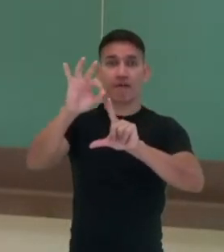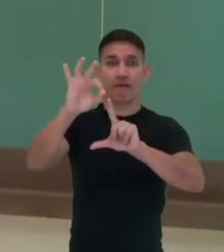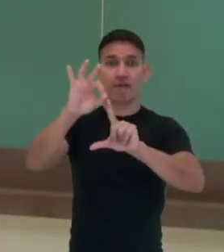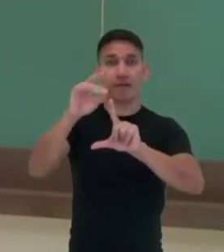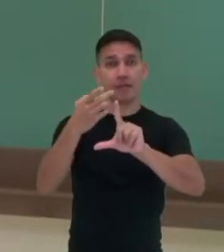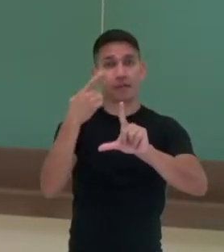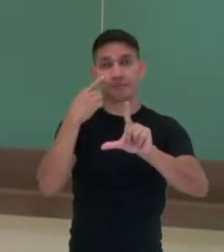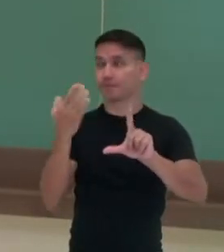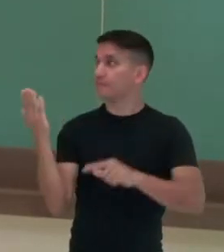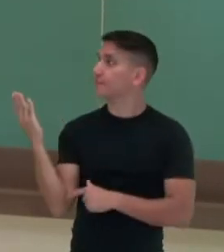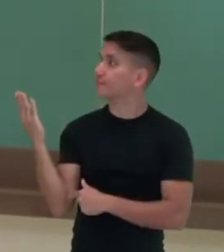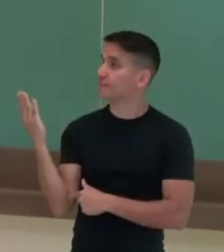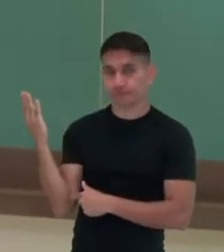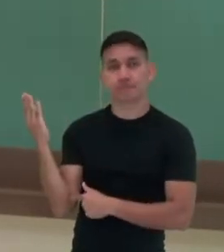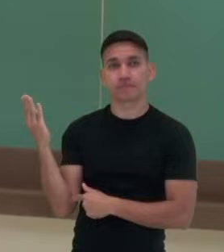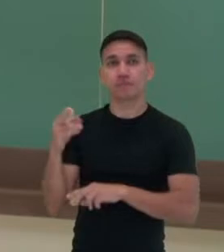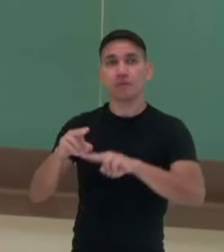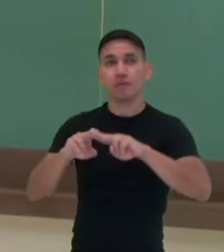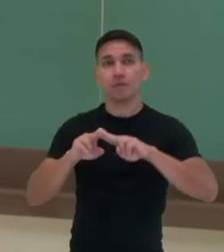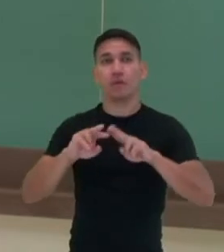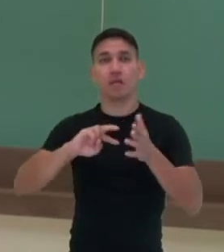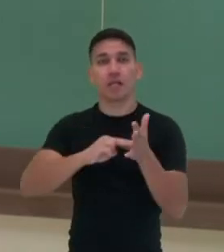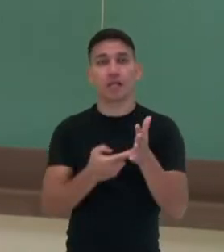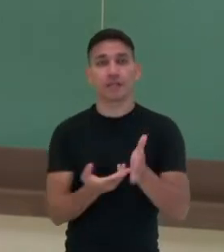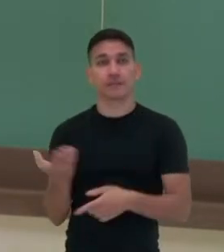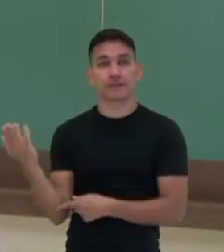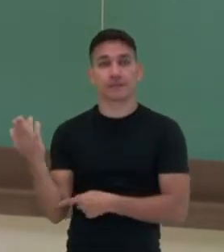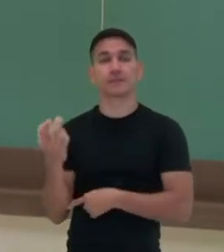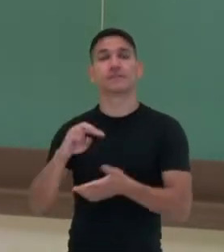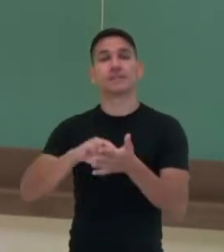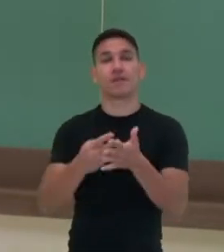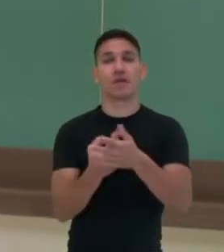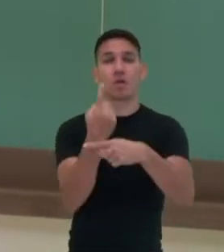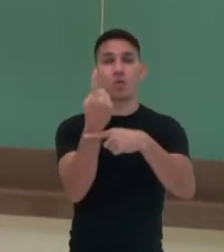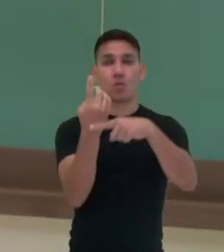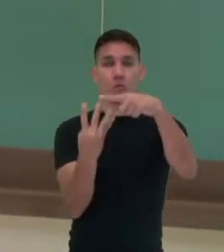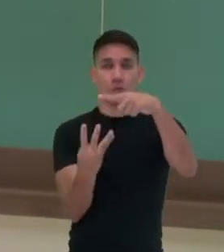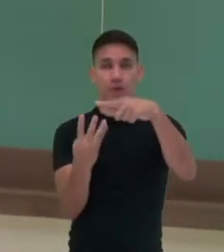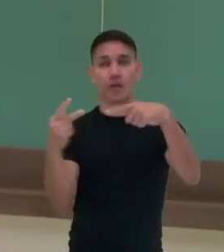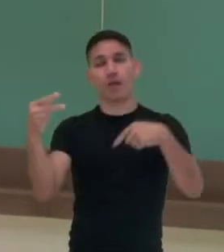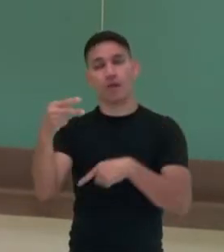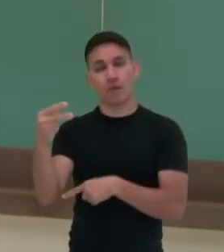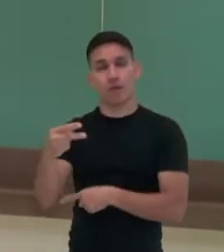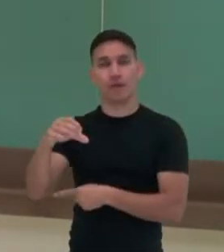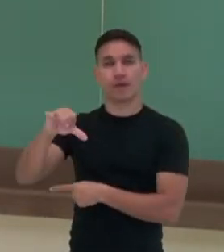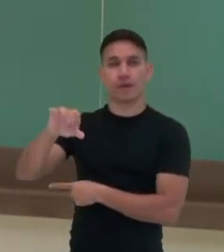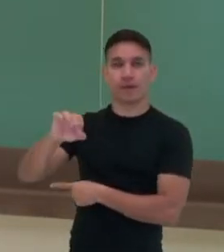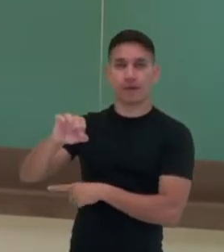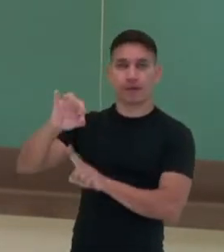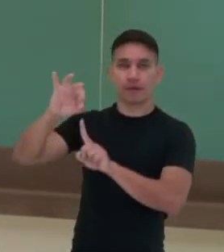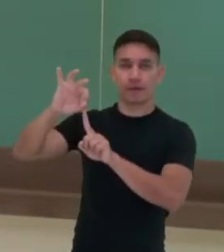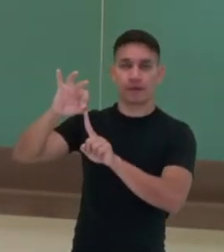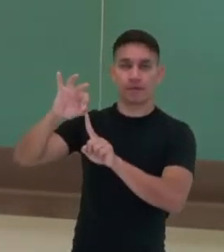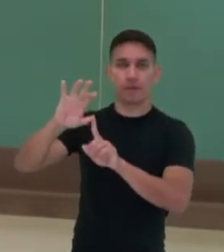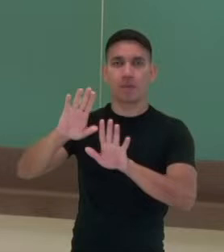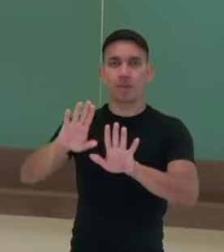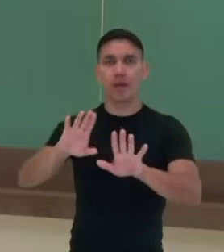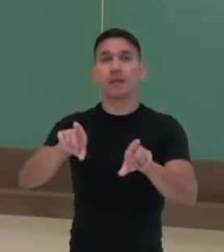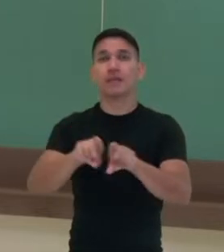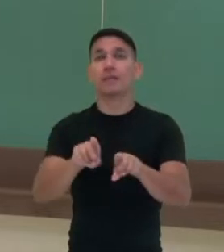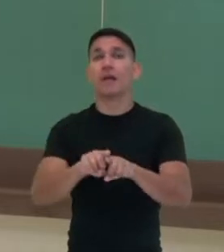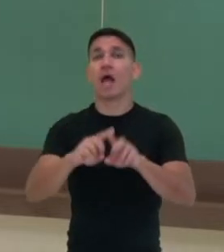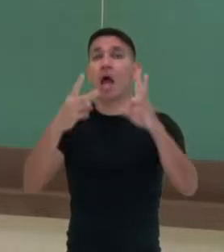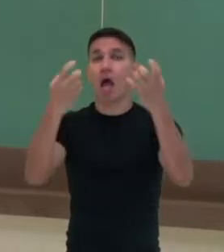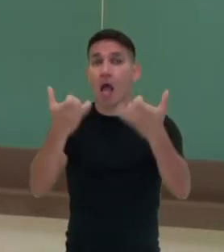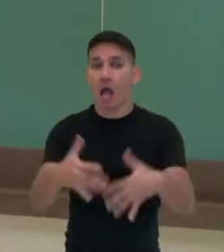fala lá um quarto de volta, eu estou me referindo ali a 90 graus, isso mesmo. E quando a gente fala em meia volta,